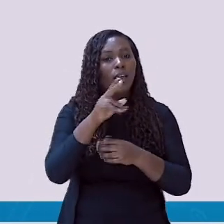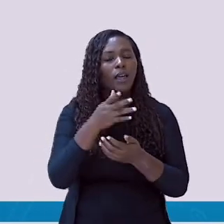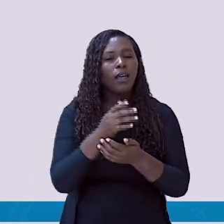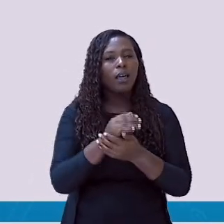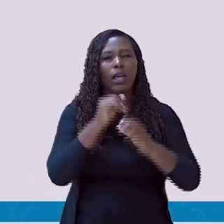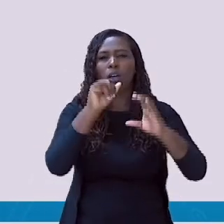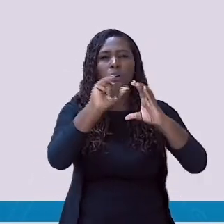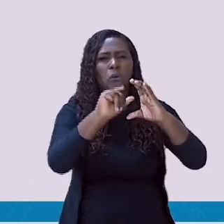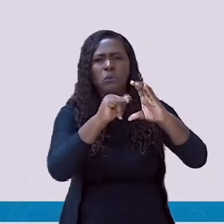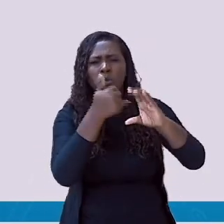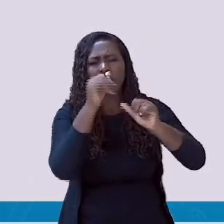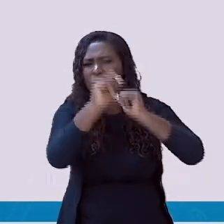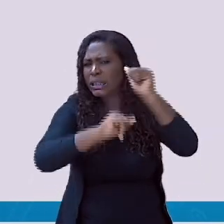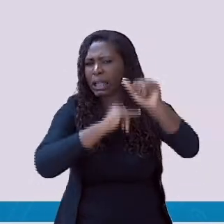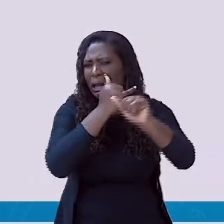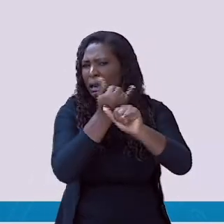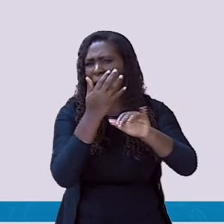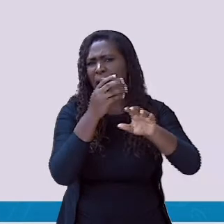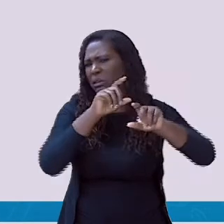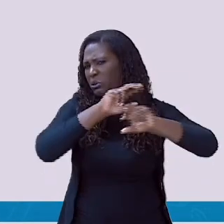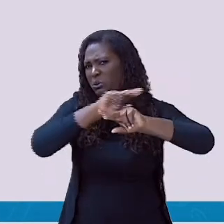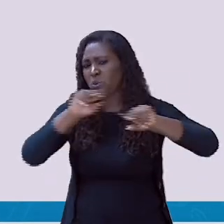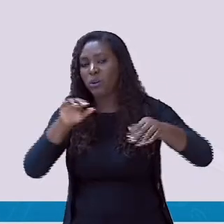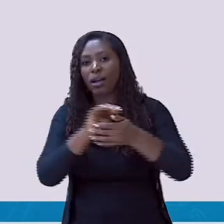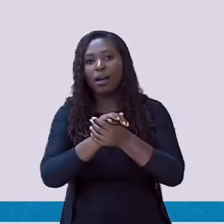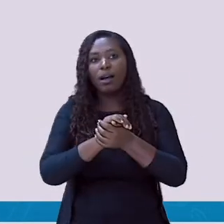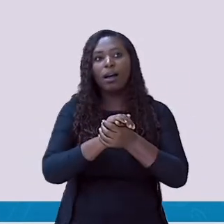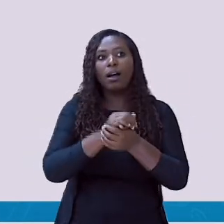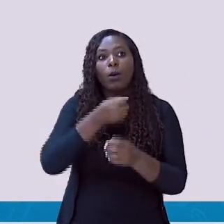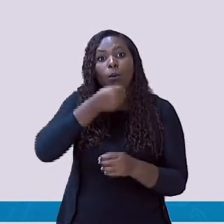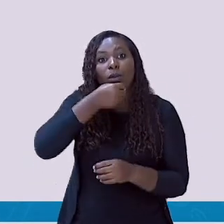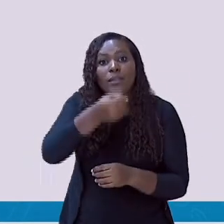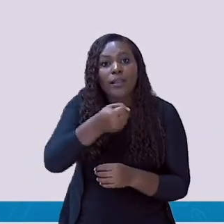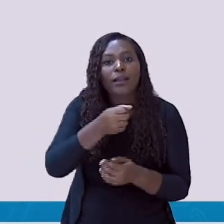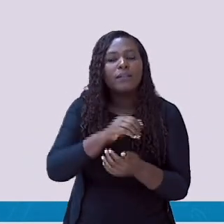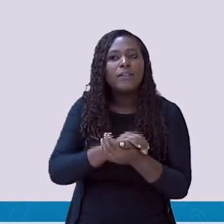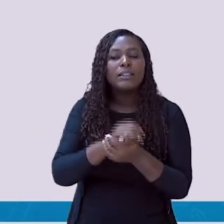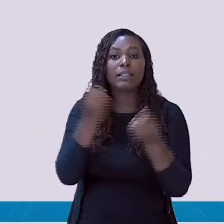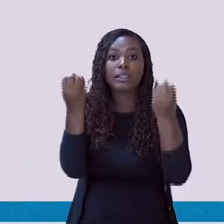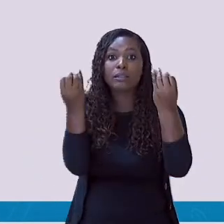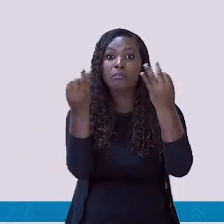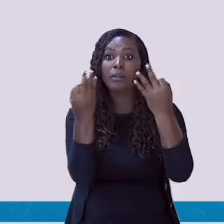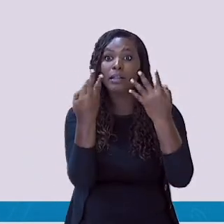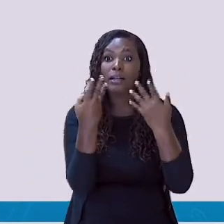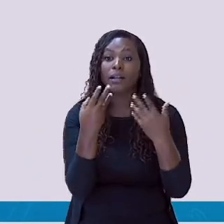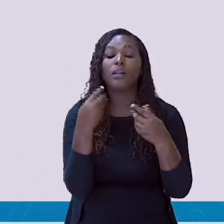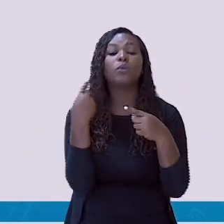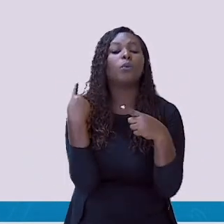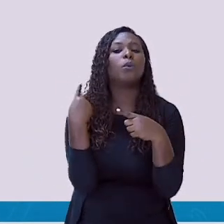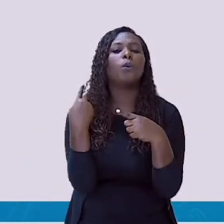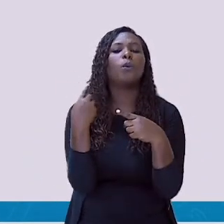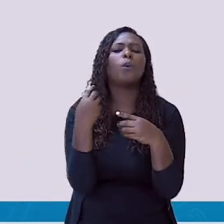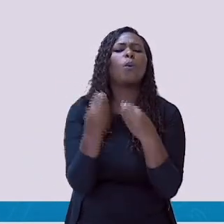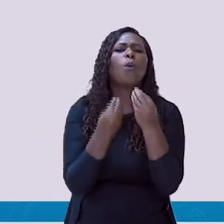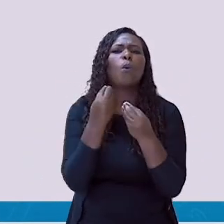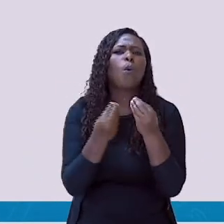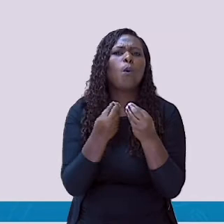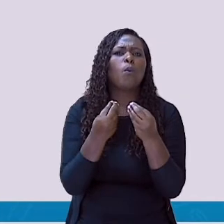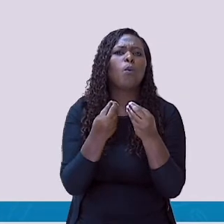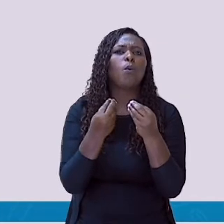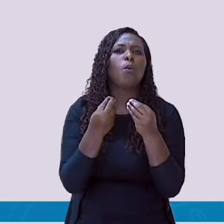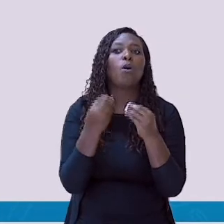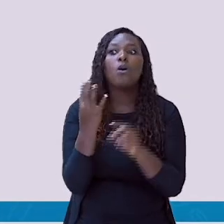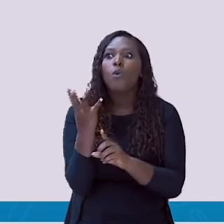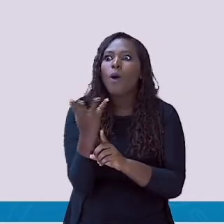shampoo não é, quais são as características do shampoo. Então eu tenho textos informativos que servem para informar, para